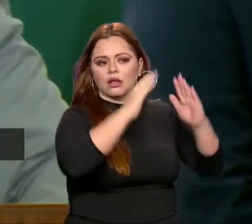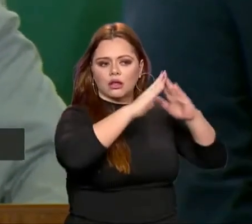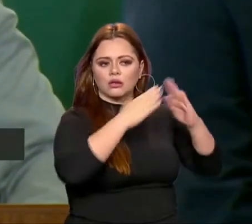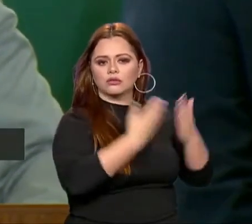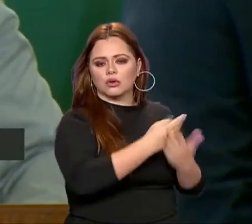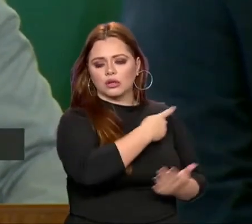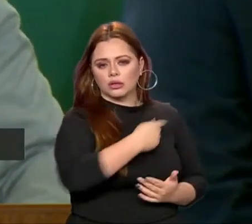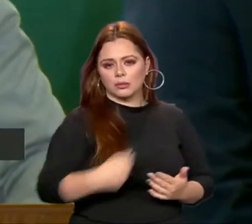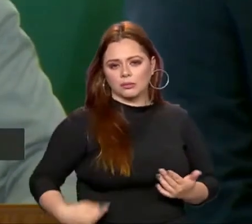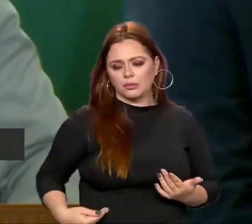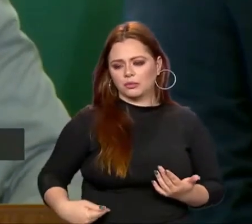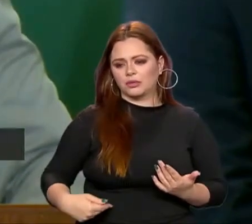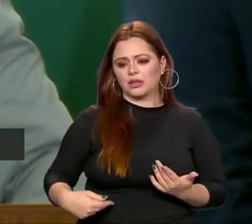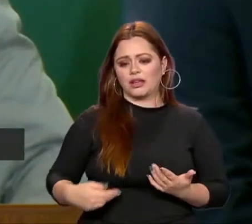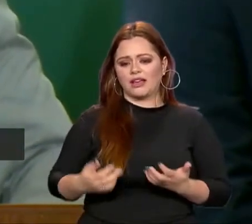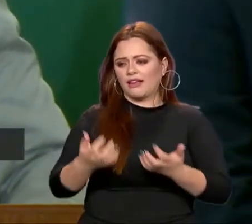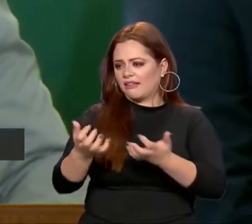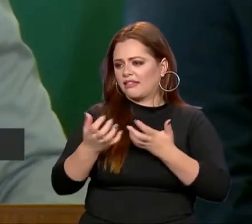Antônio